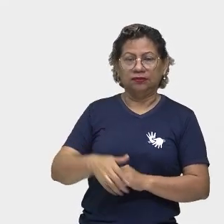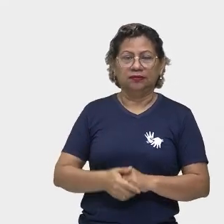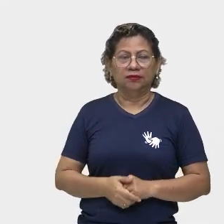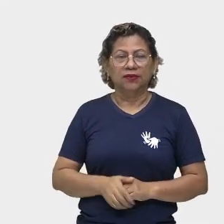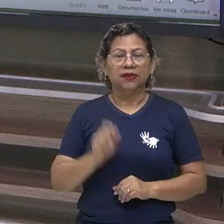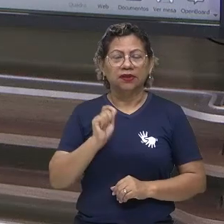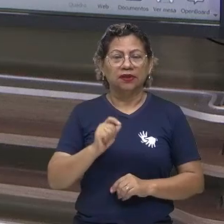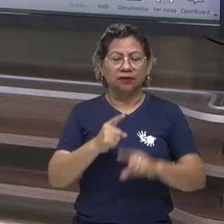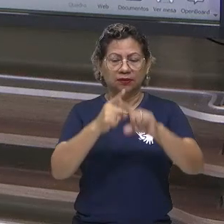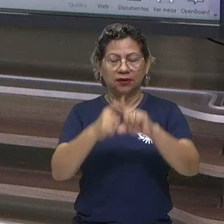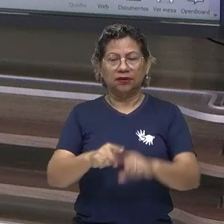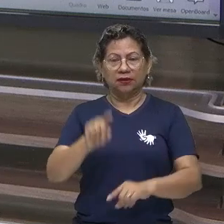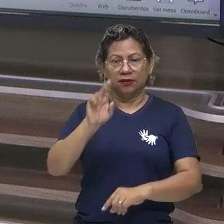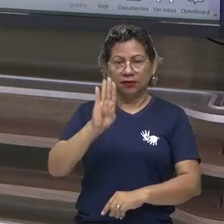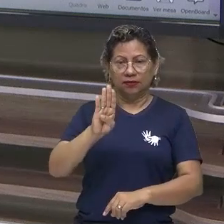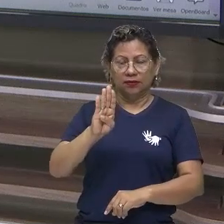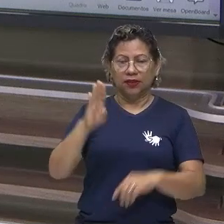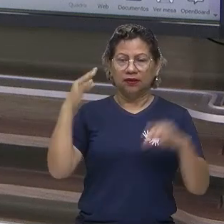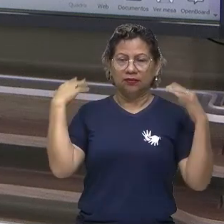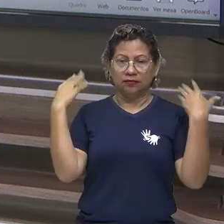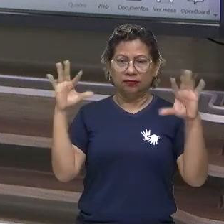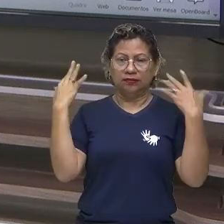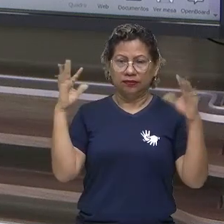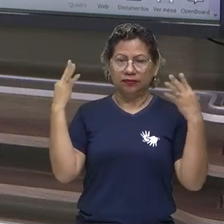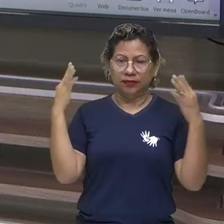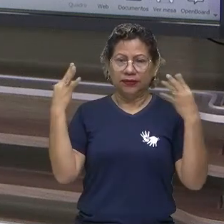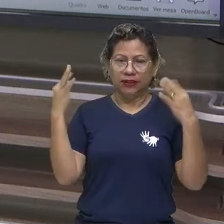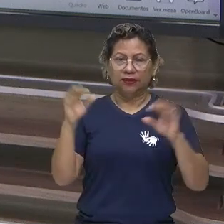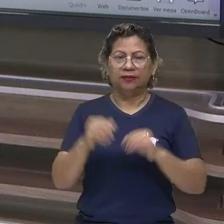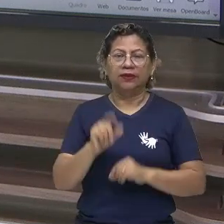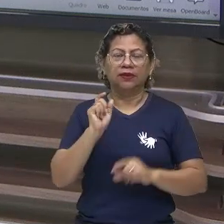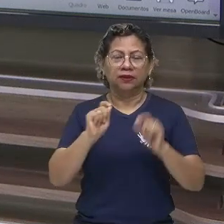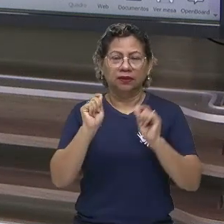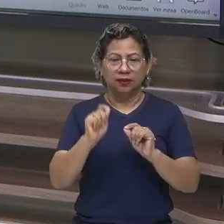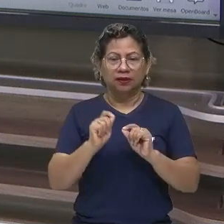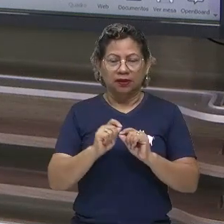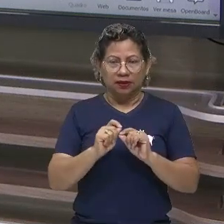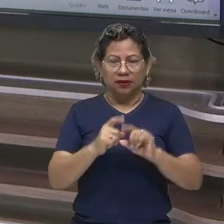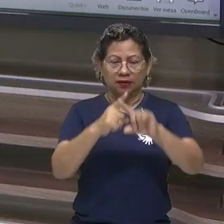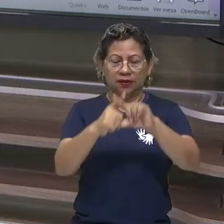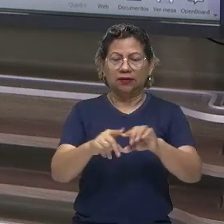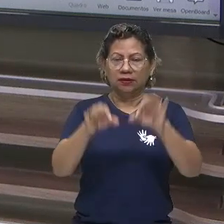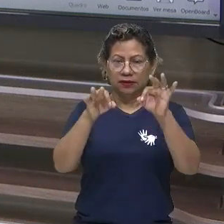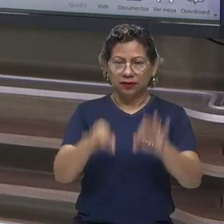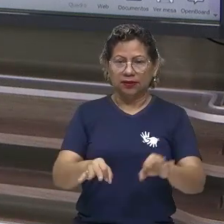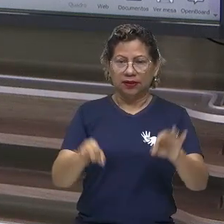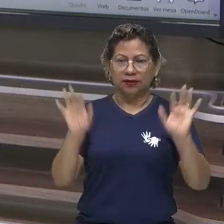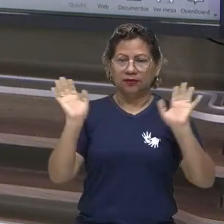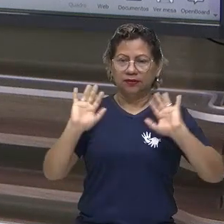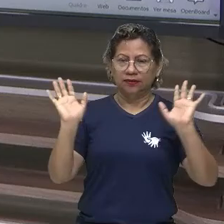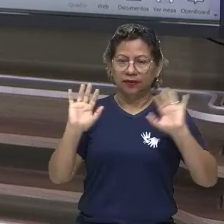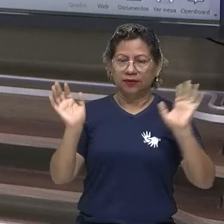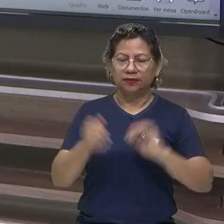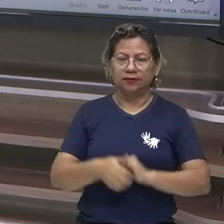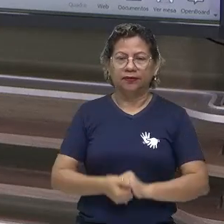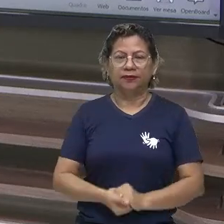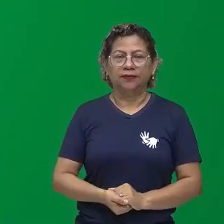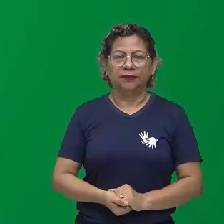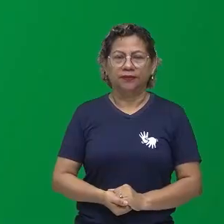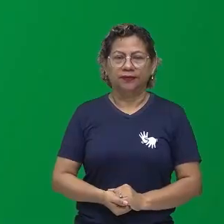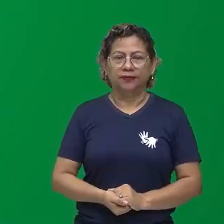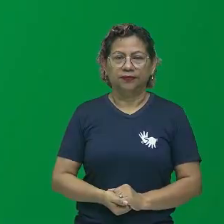acertou. Então, parabéns aí a vocês, que conseguiram realizar essas atividades e até uma próxima oportunidade.